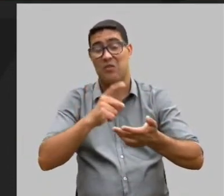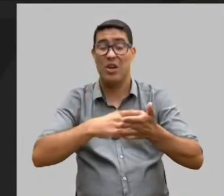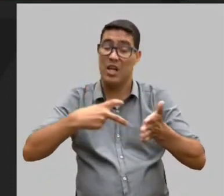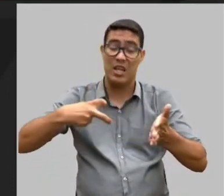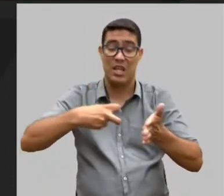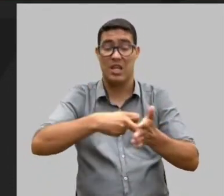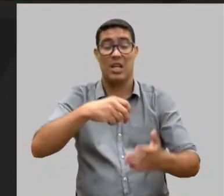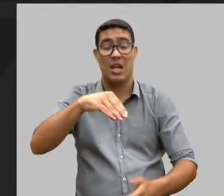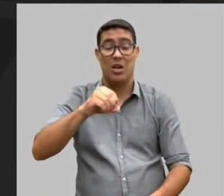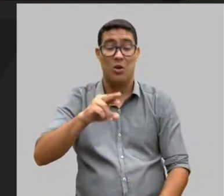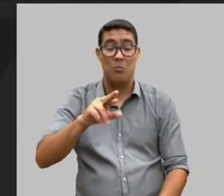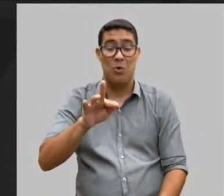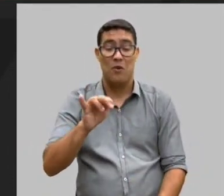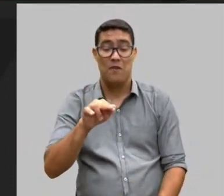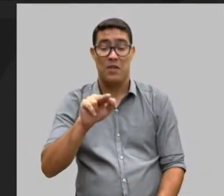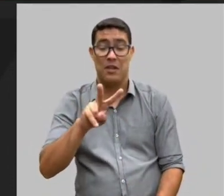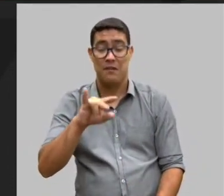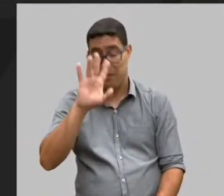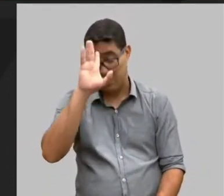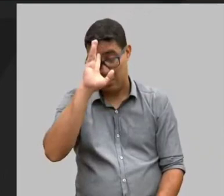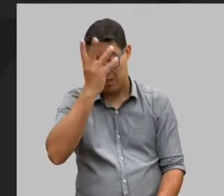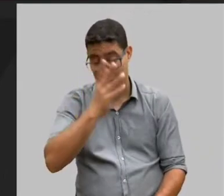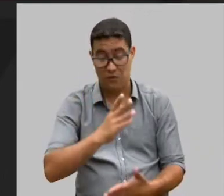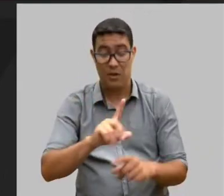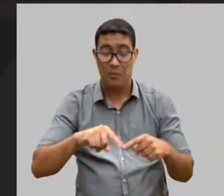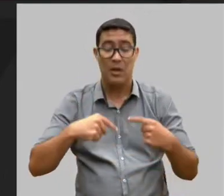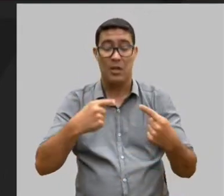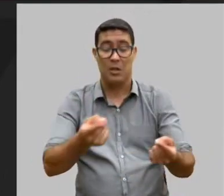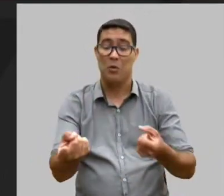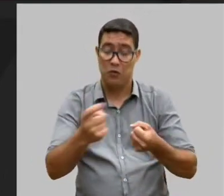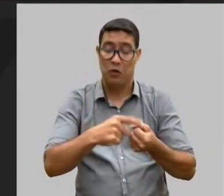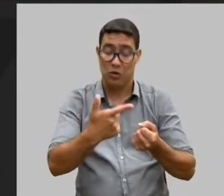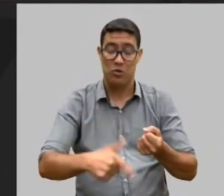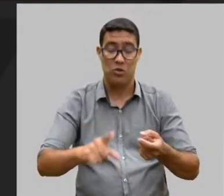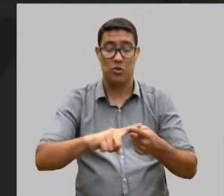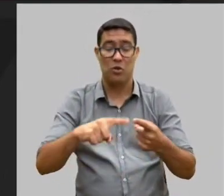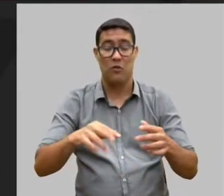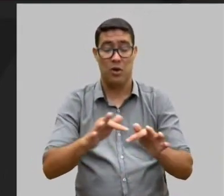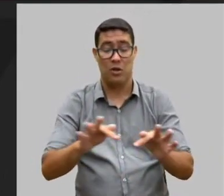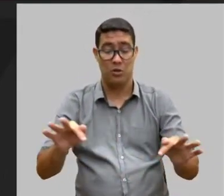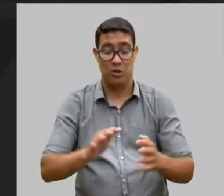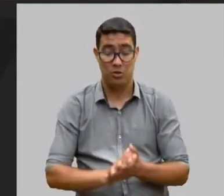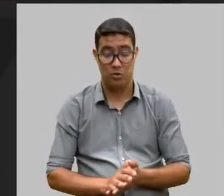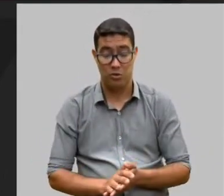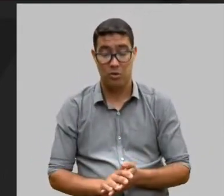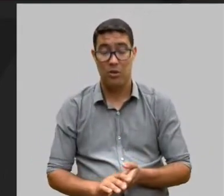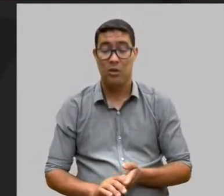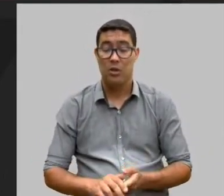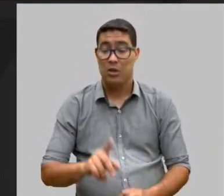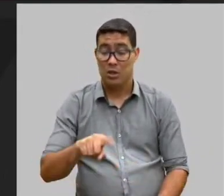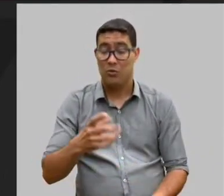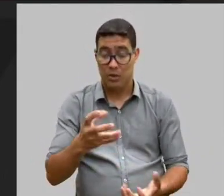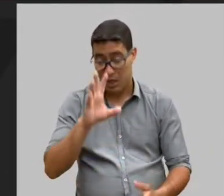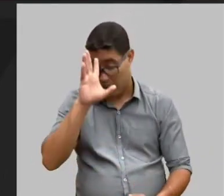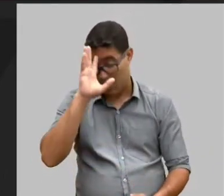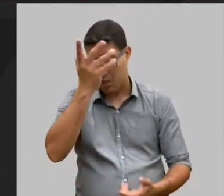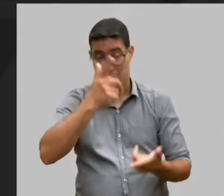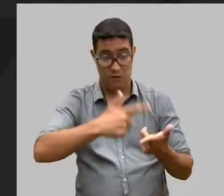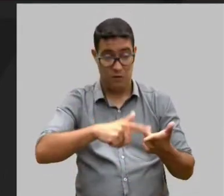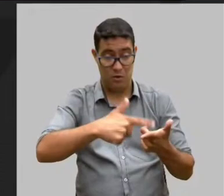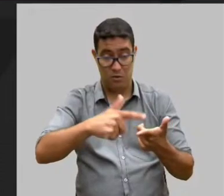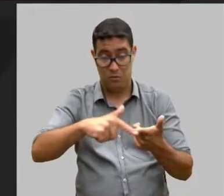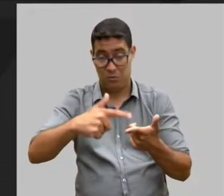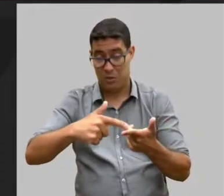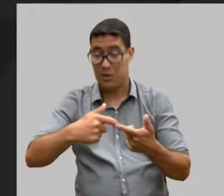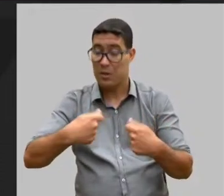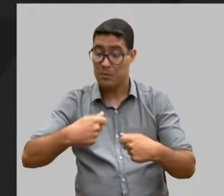alivia um pouquinho ali mas aí daqui a pouco começa a dor de novo aí H um tempo atrás né então assim não vai fazer então não quer resolver o problema quer transferir o problema paraa